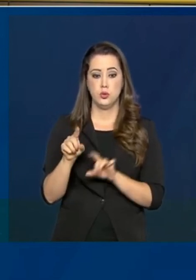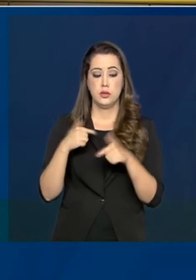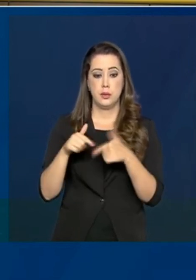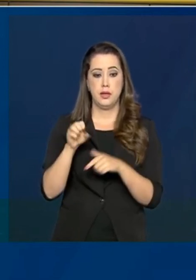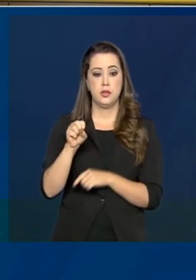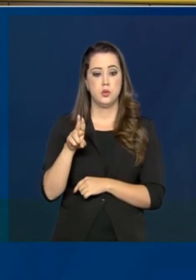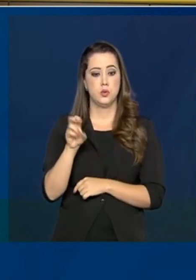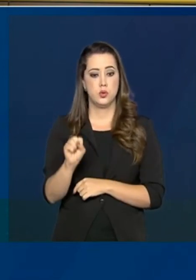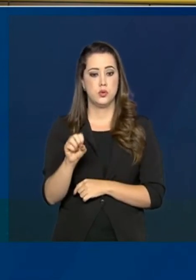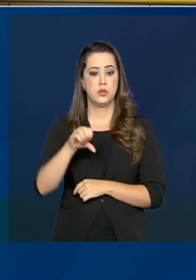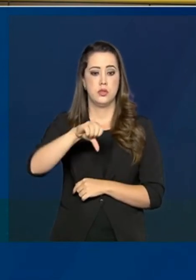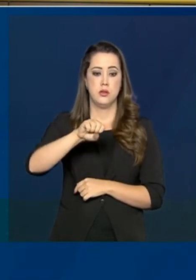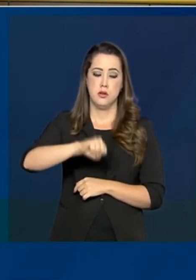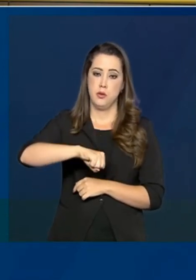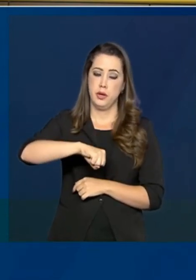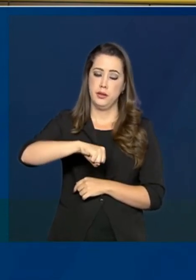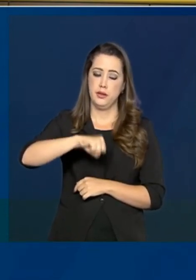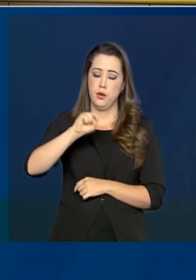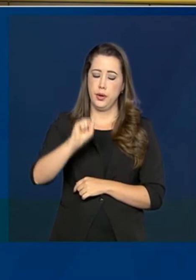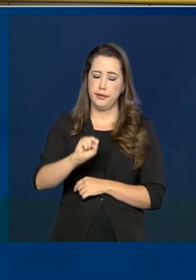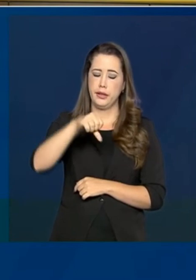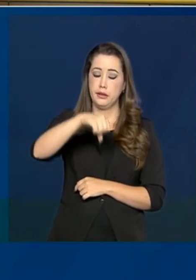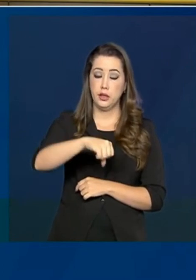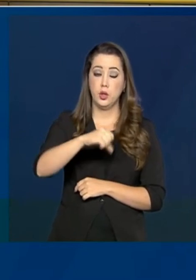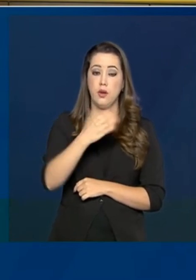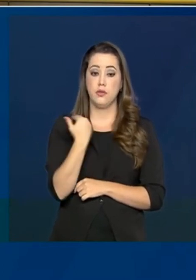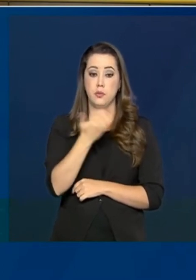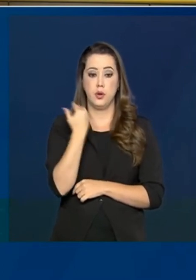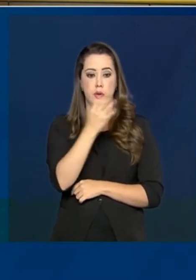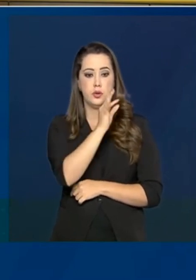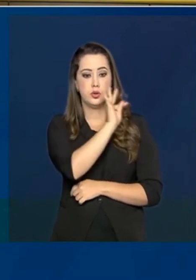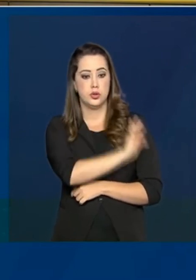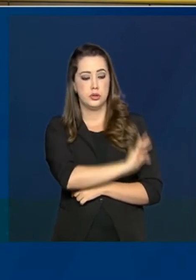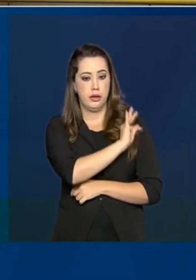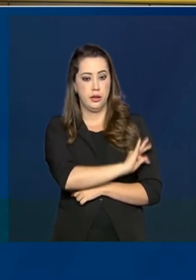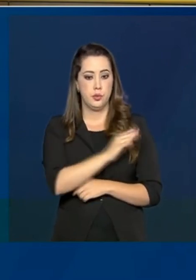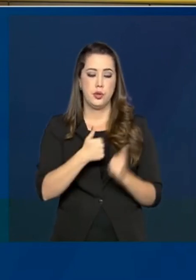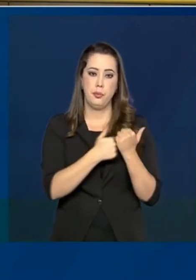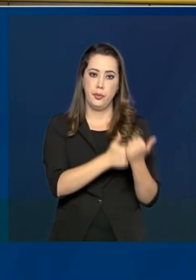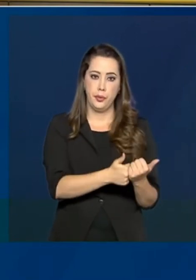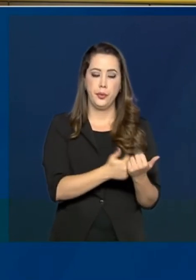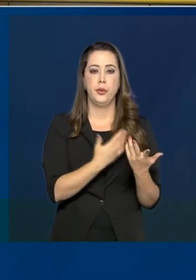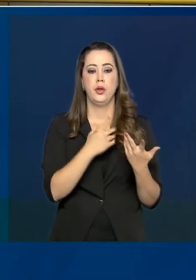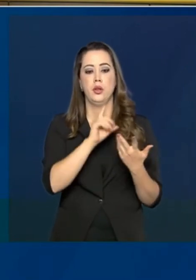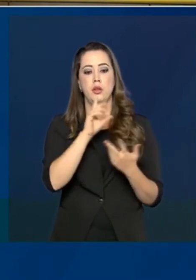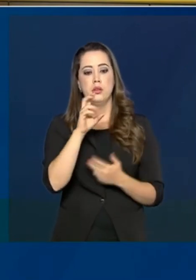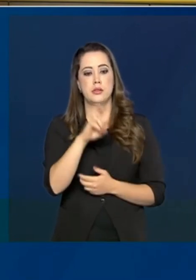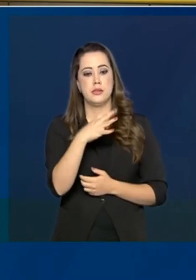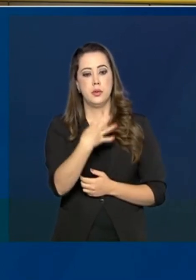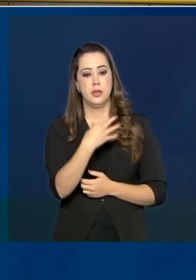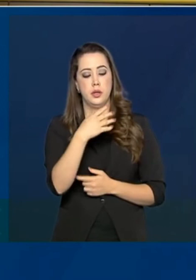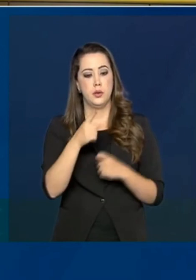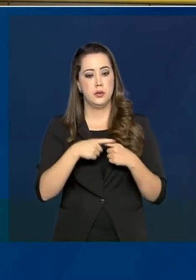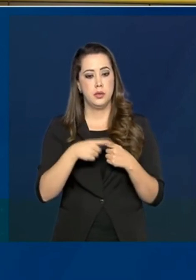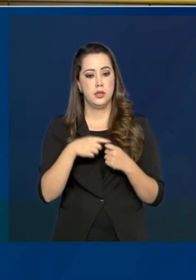33%, 89 óbitos de técnicos ou auxiliares de enfermagem, 54 médicos e